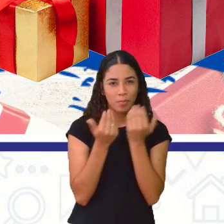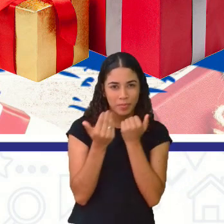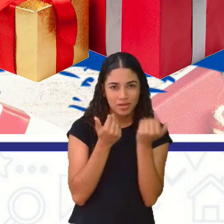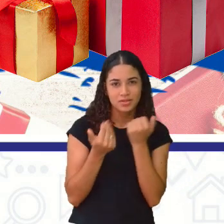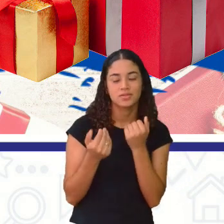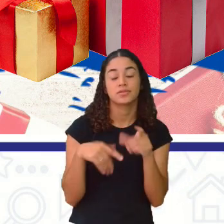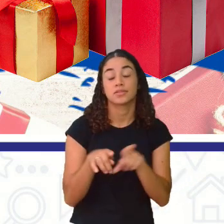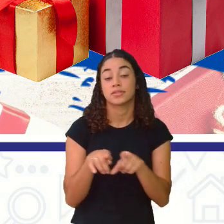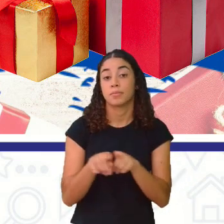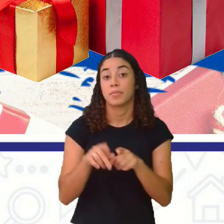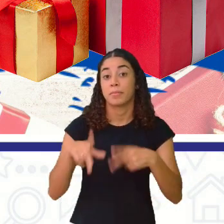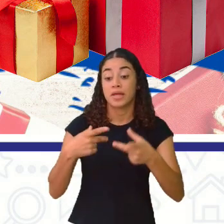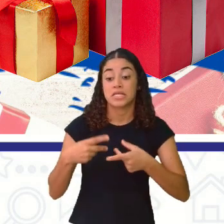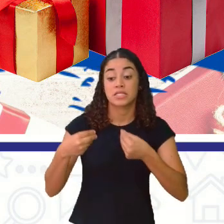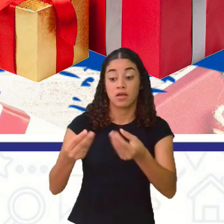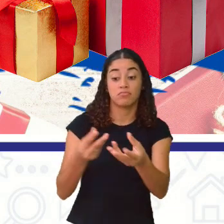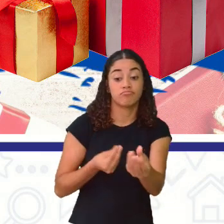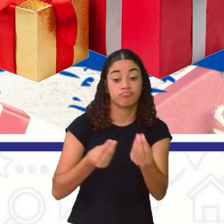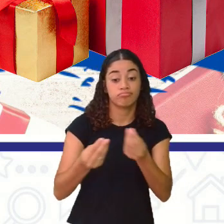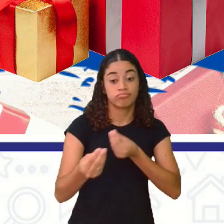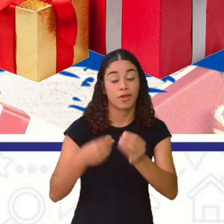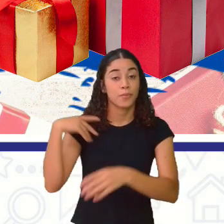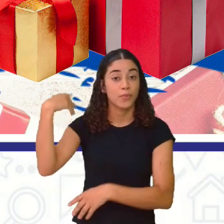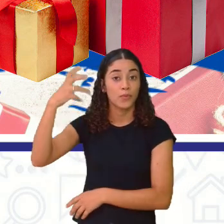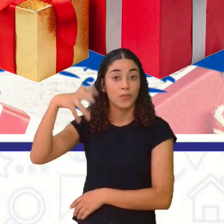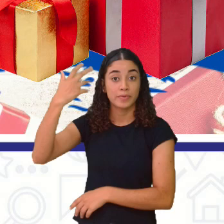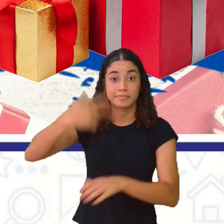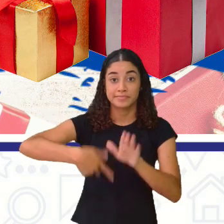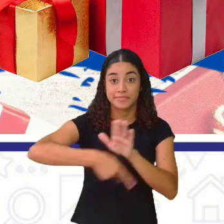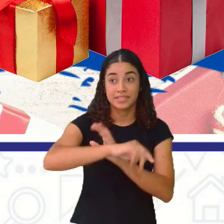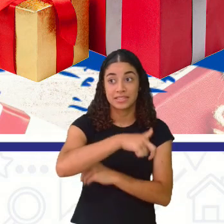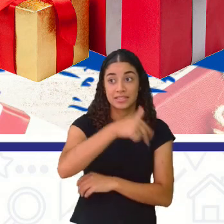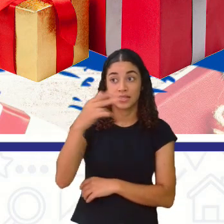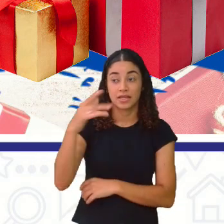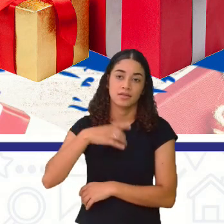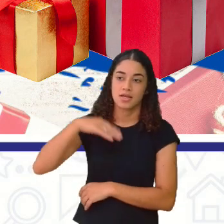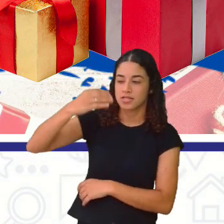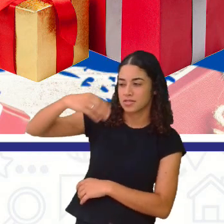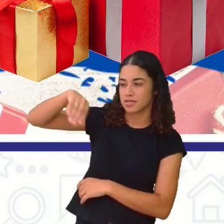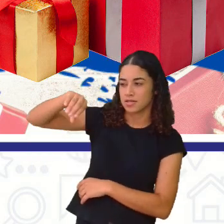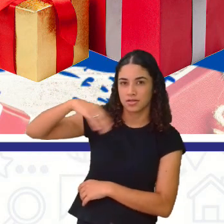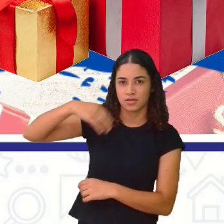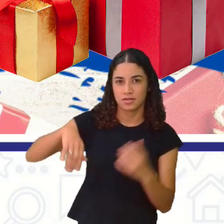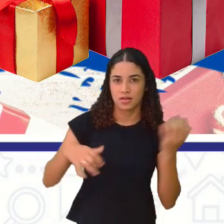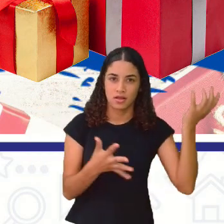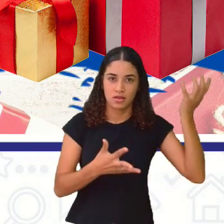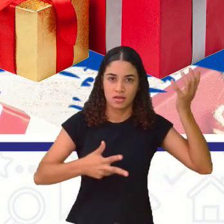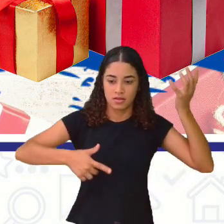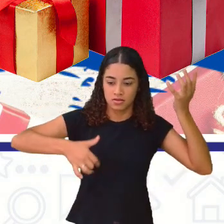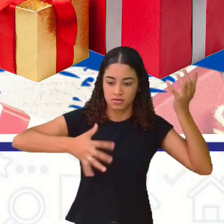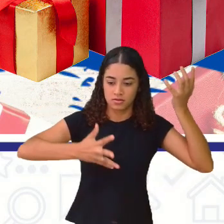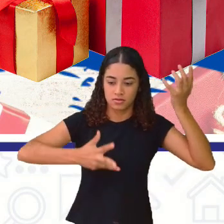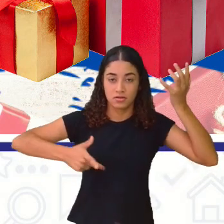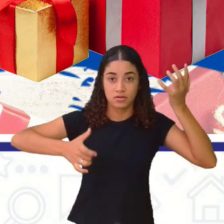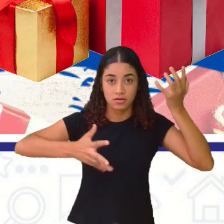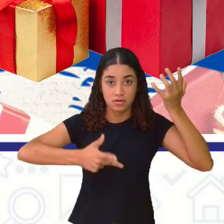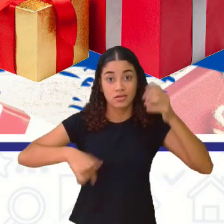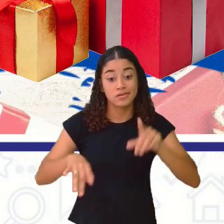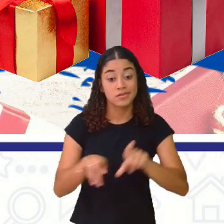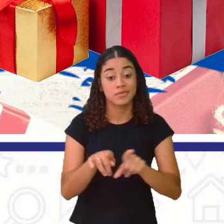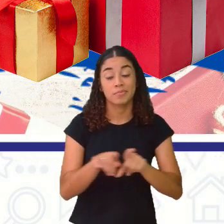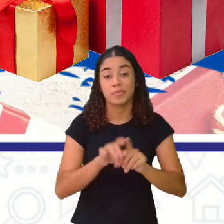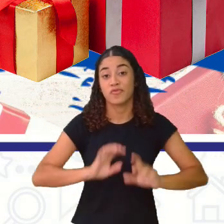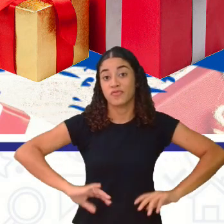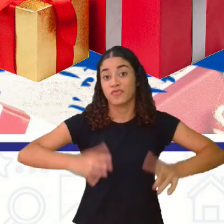cartões, né? Músicas natalinas utilizando muito ali sinos e harpas, por exemplo. As festas nas